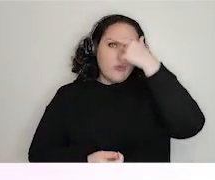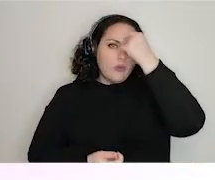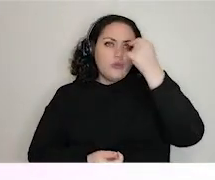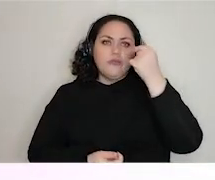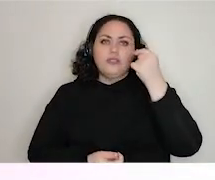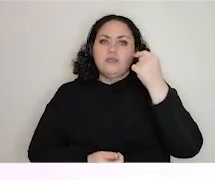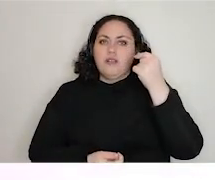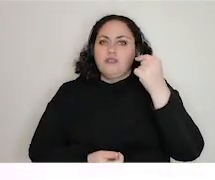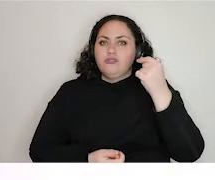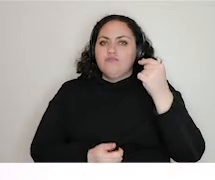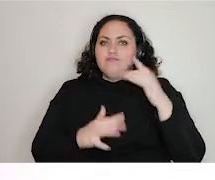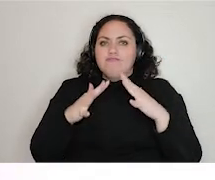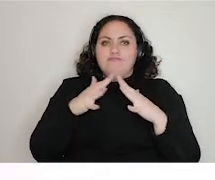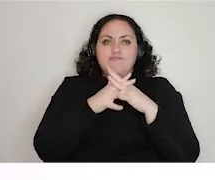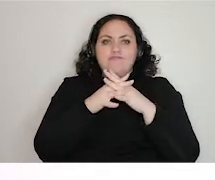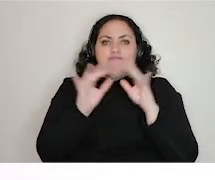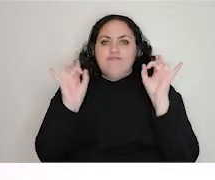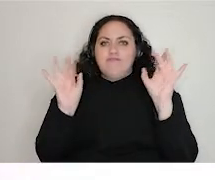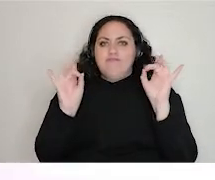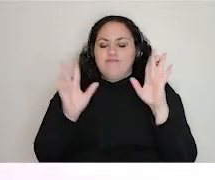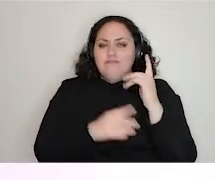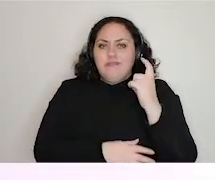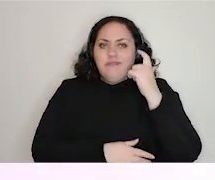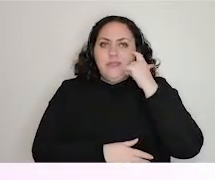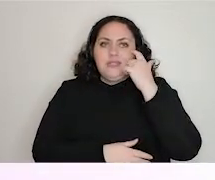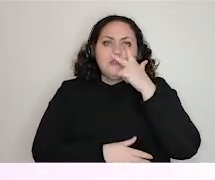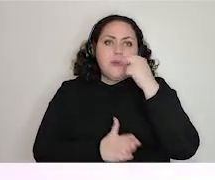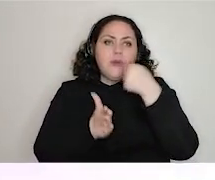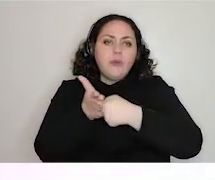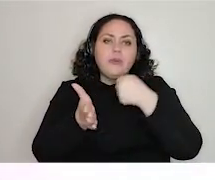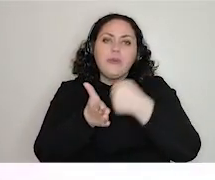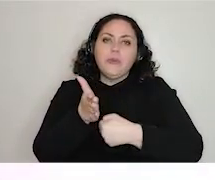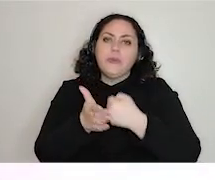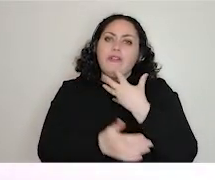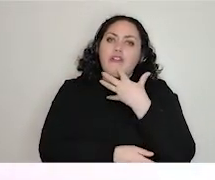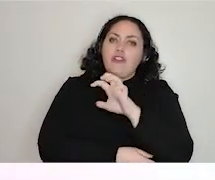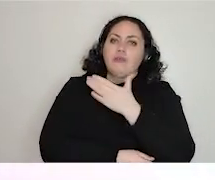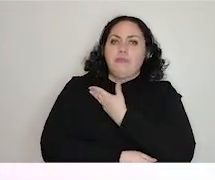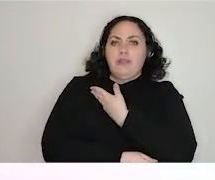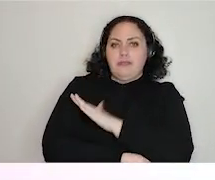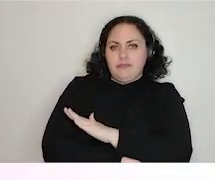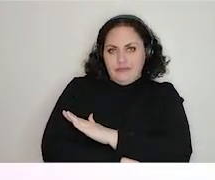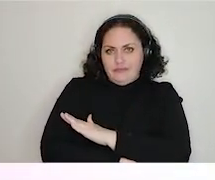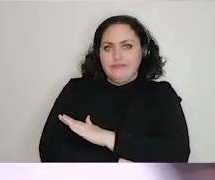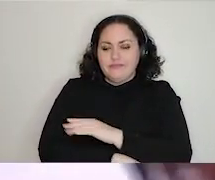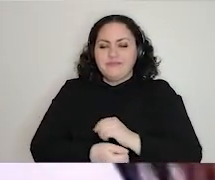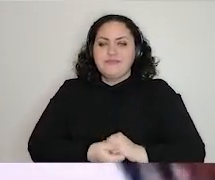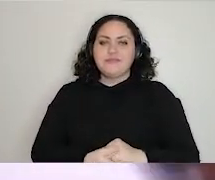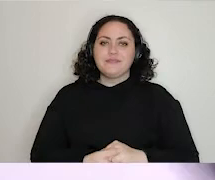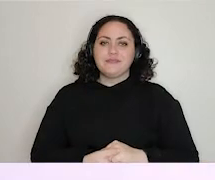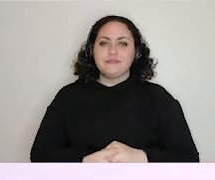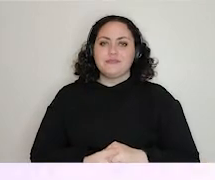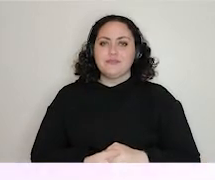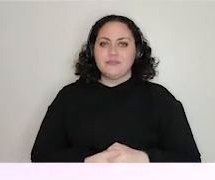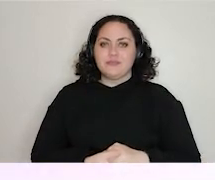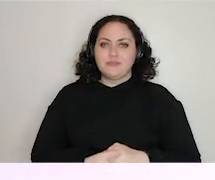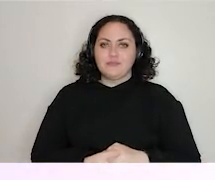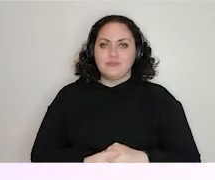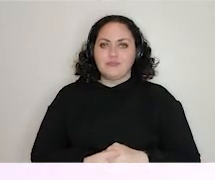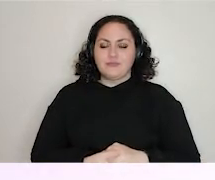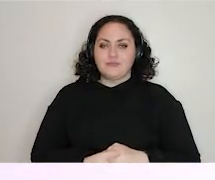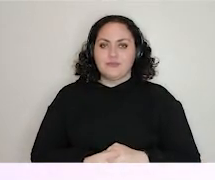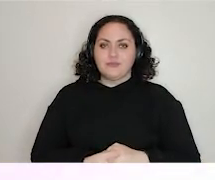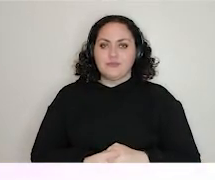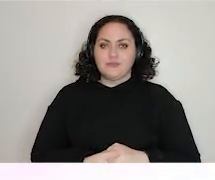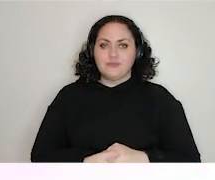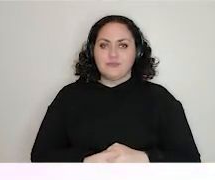ser uma universidade de excelência pensando nesse sentido, né? De lutar contra essa discriminação, contra o preconceito. Né? Por